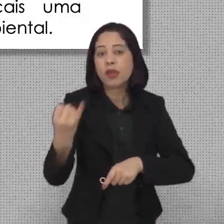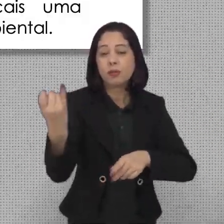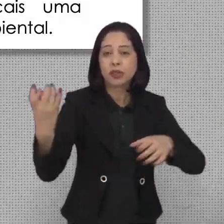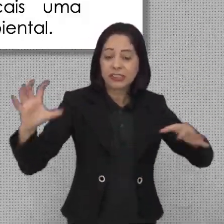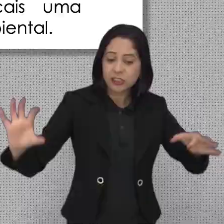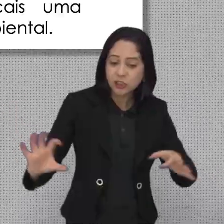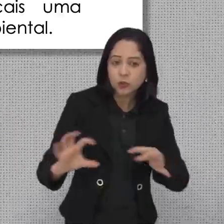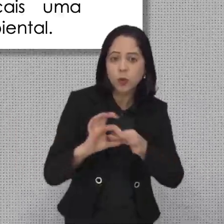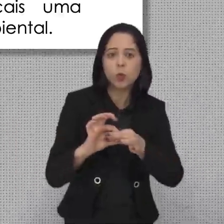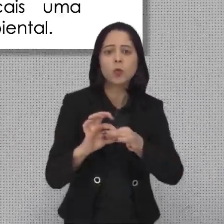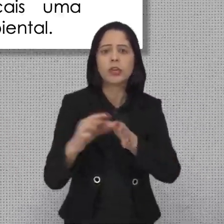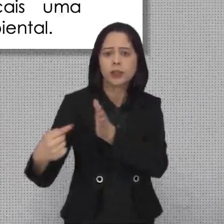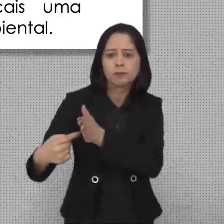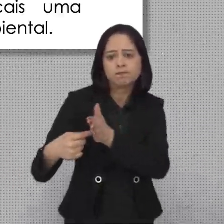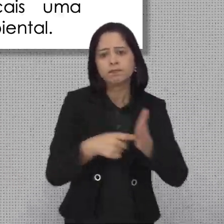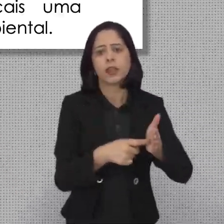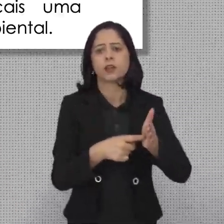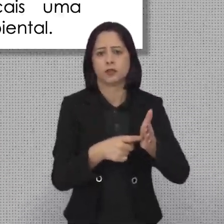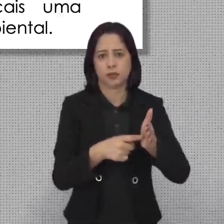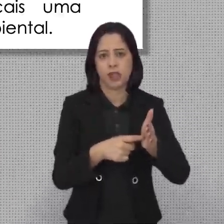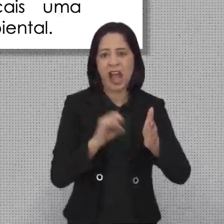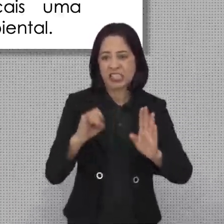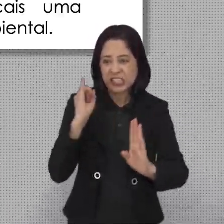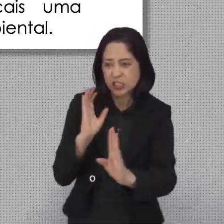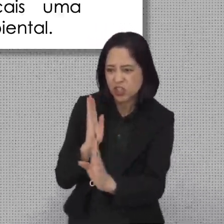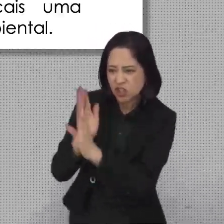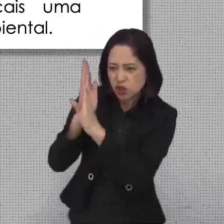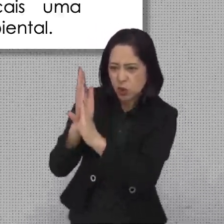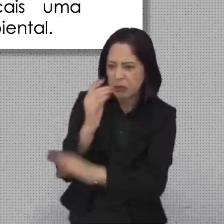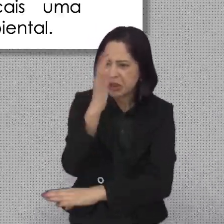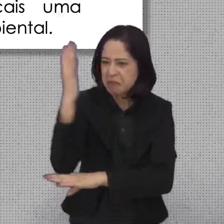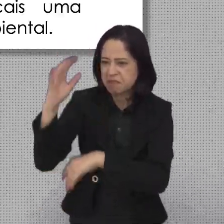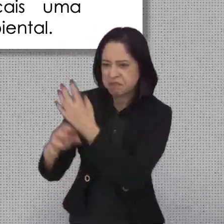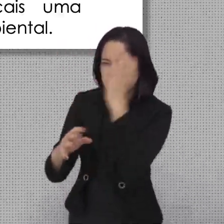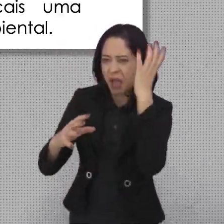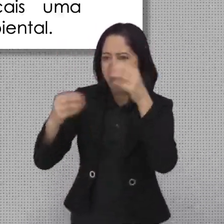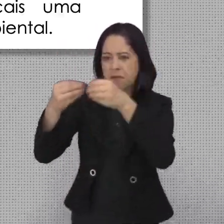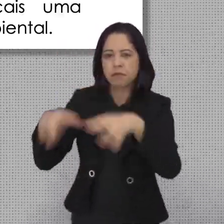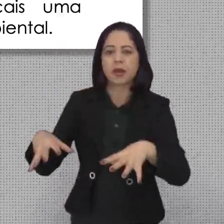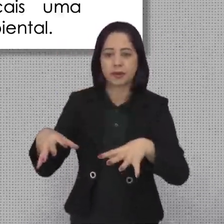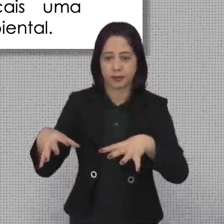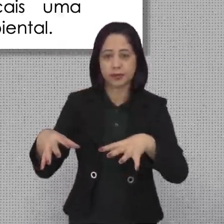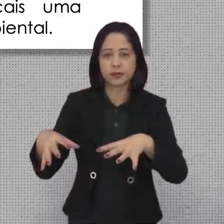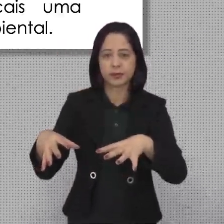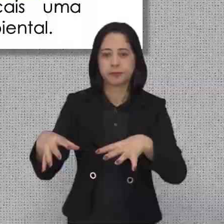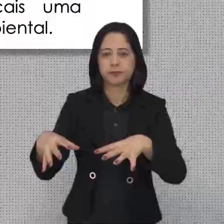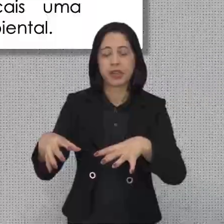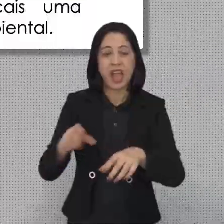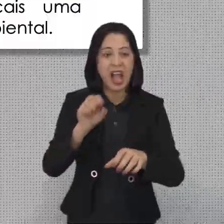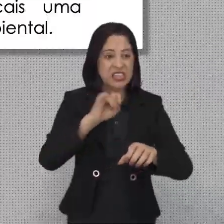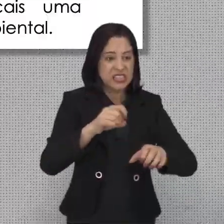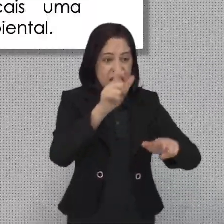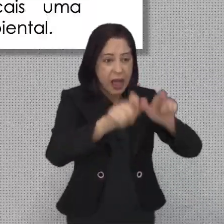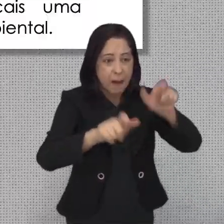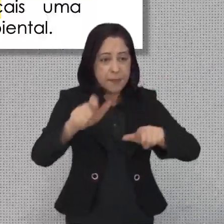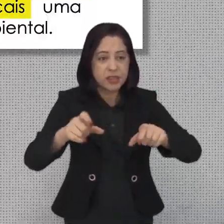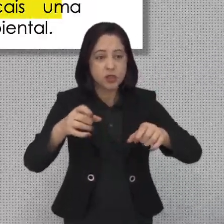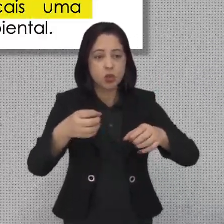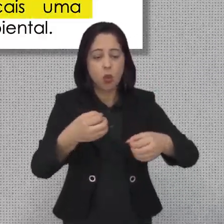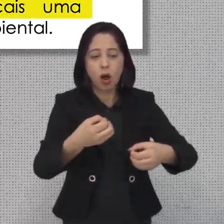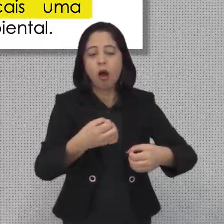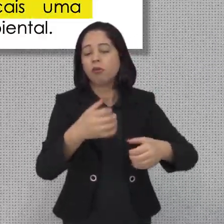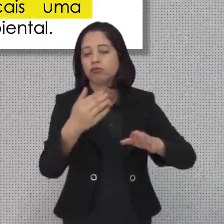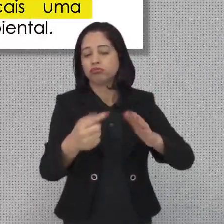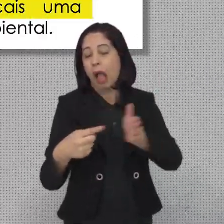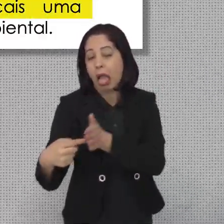de fiscalização de atividades que possam impactar o meio ambiente. Segundo o texto, a ajuda das pessoas possibilita aos